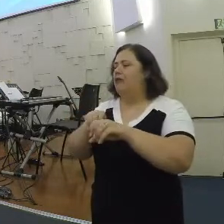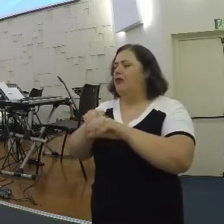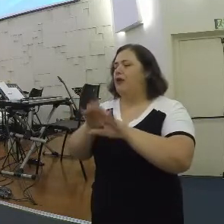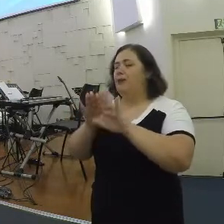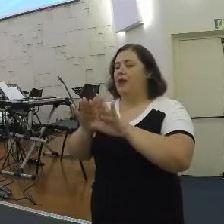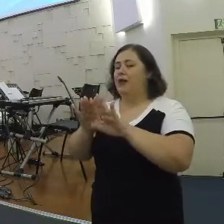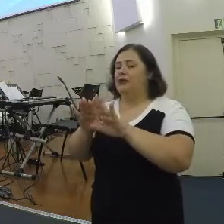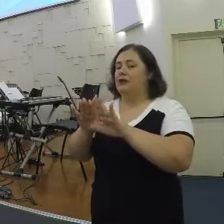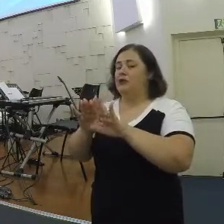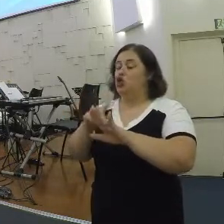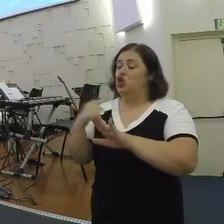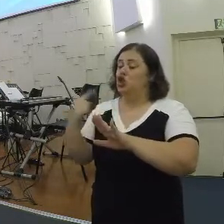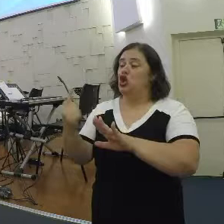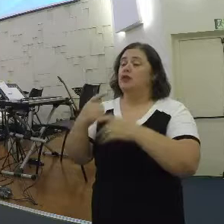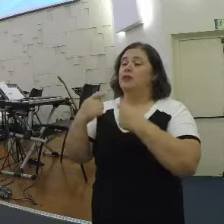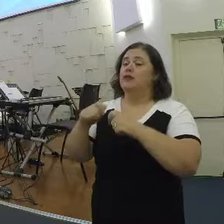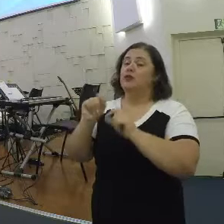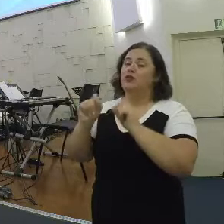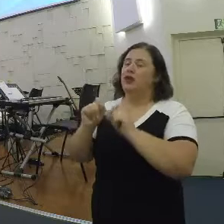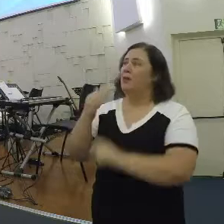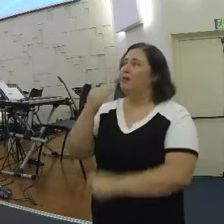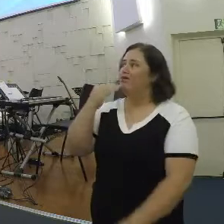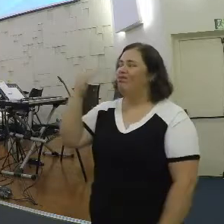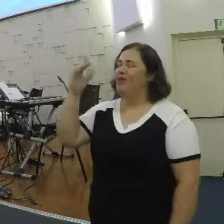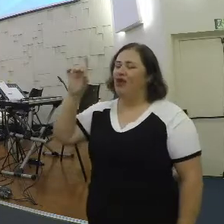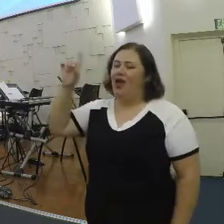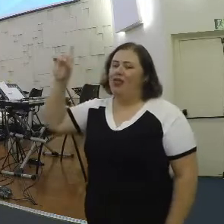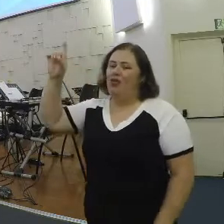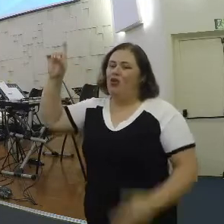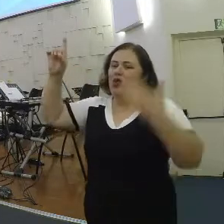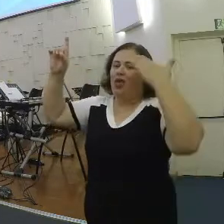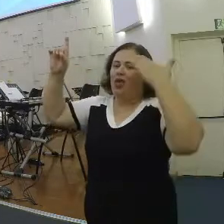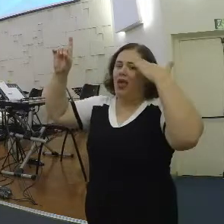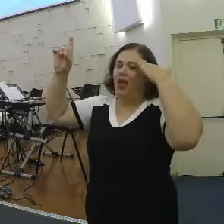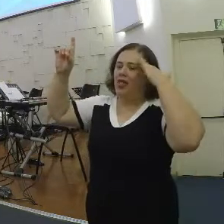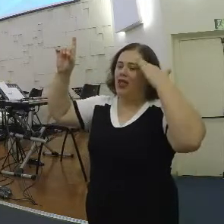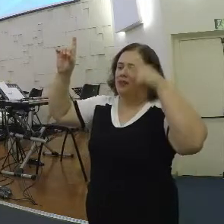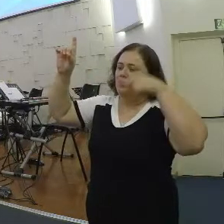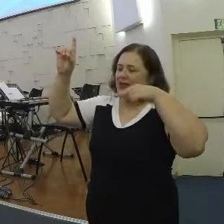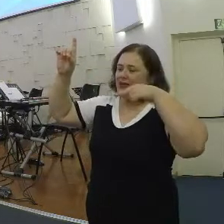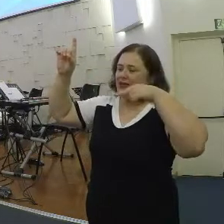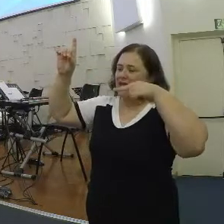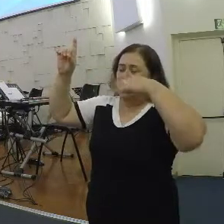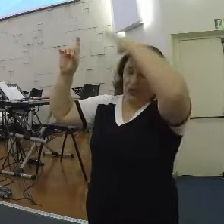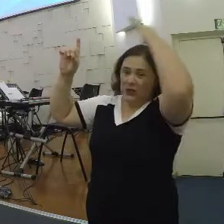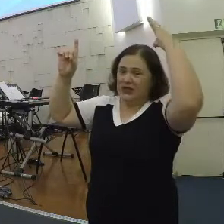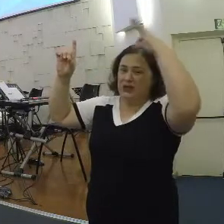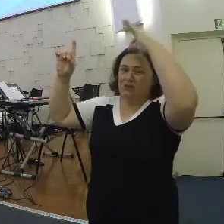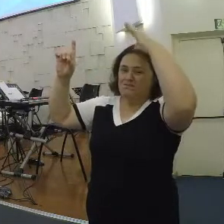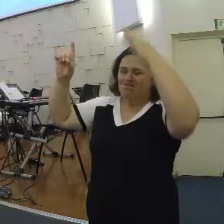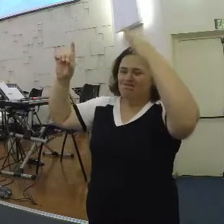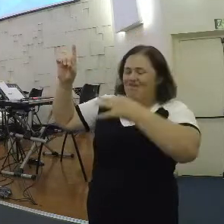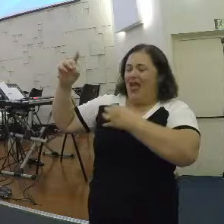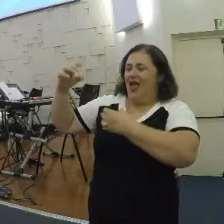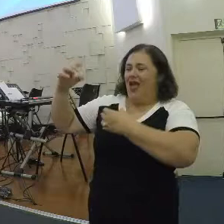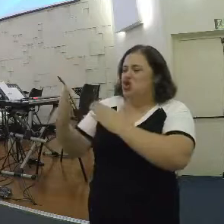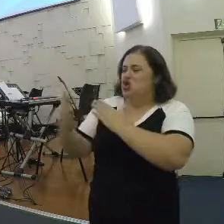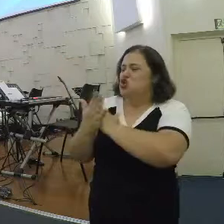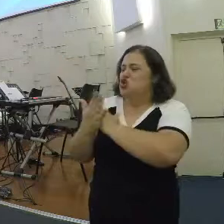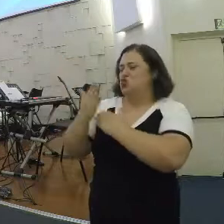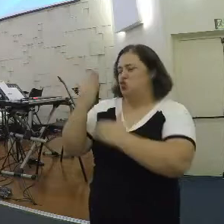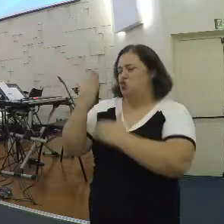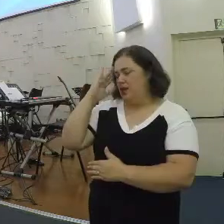pedir a Deus que lhe dê a capacidade de compreender aquilo que ele diz. 1 aos Coríntios, no capítulo 2,